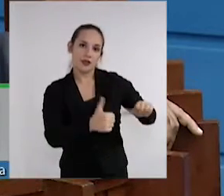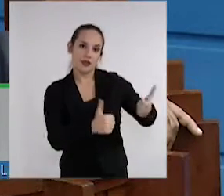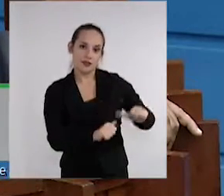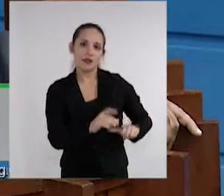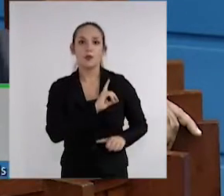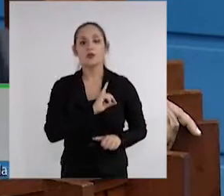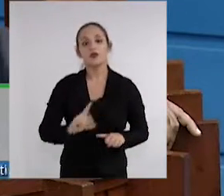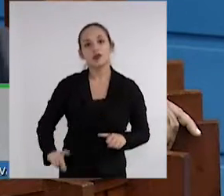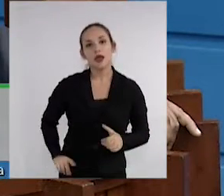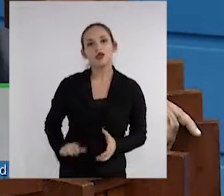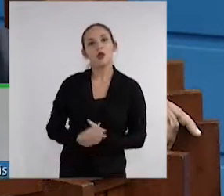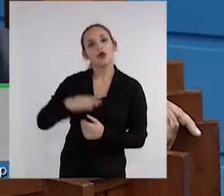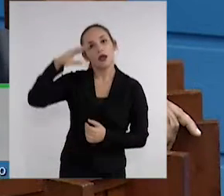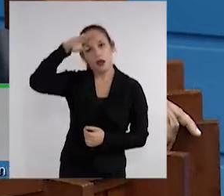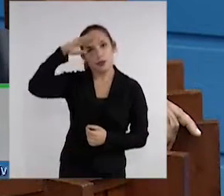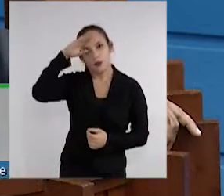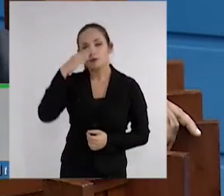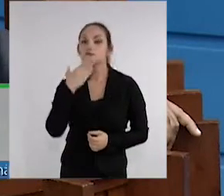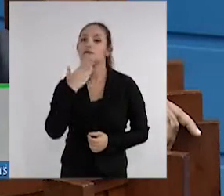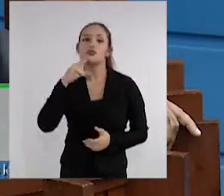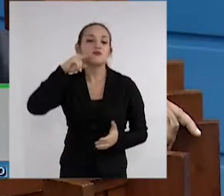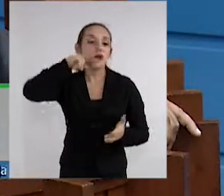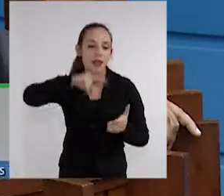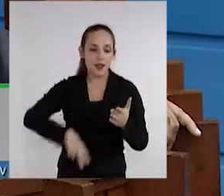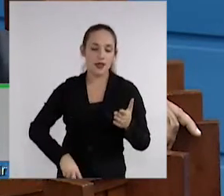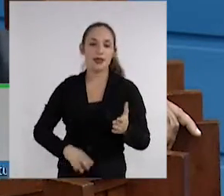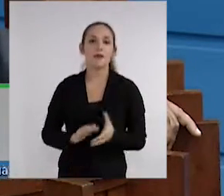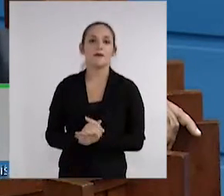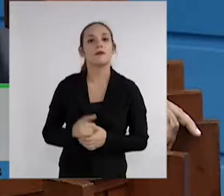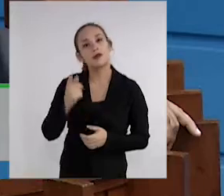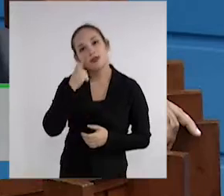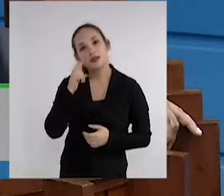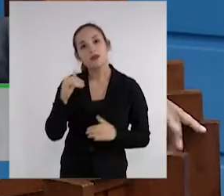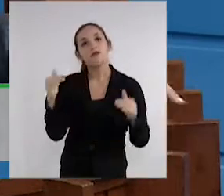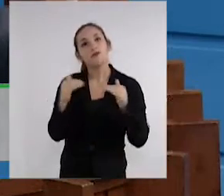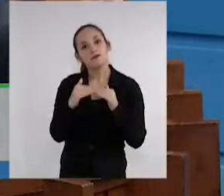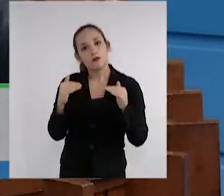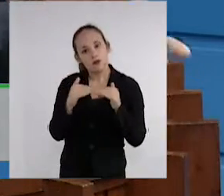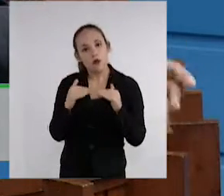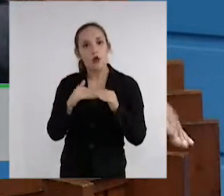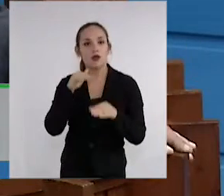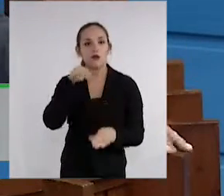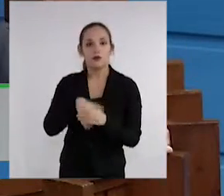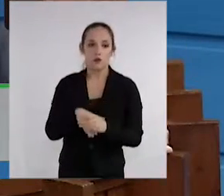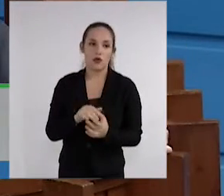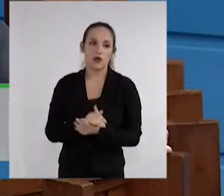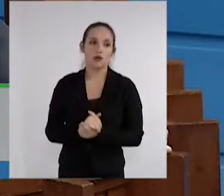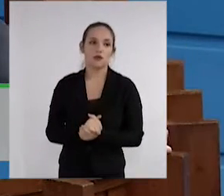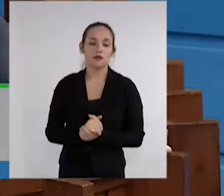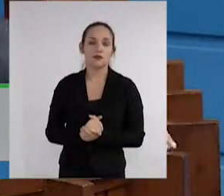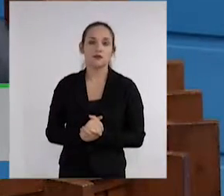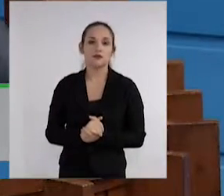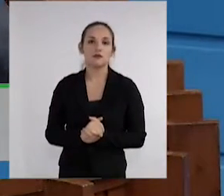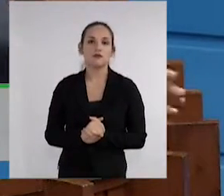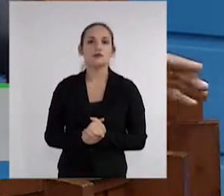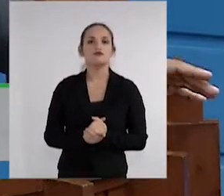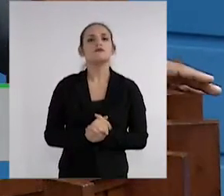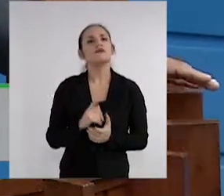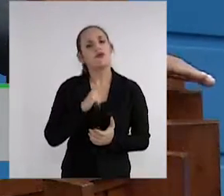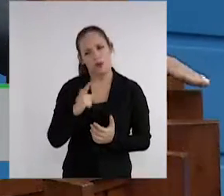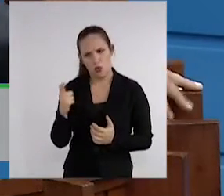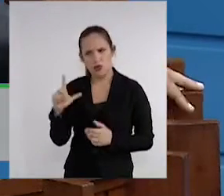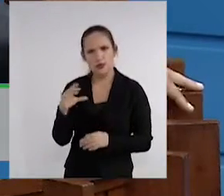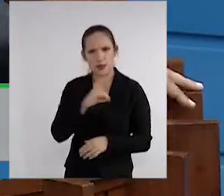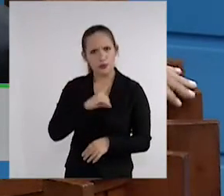pediu vistas a esse projeto para que possa emitir um voto, uma vez que já houve uma manifestação de